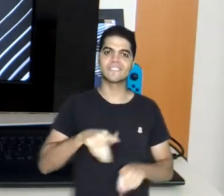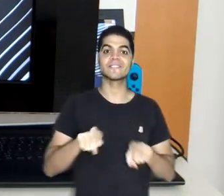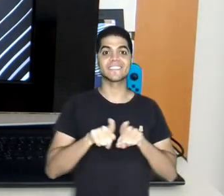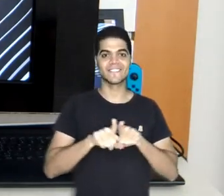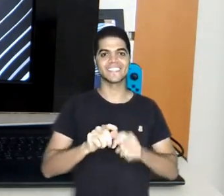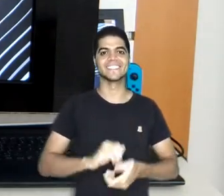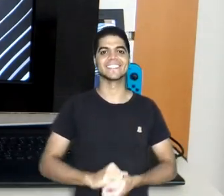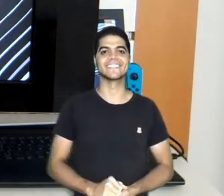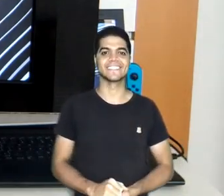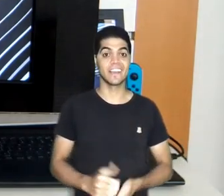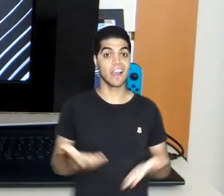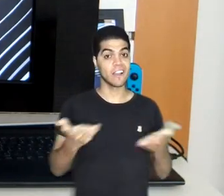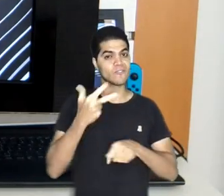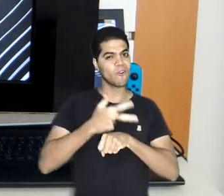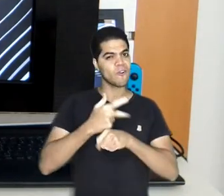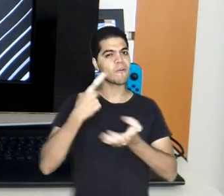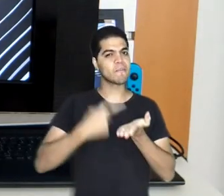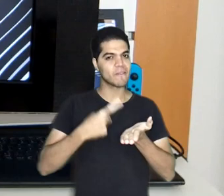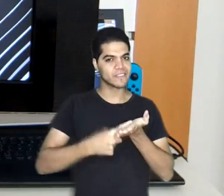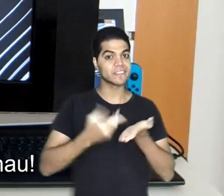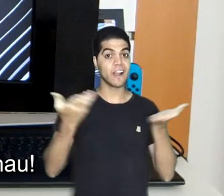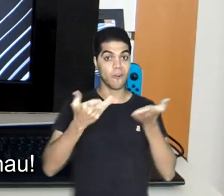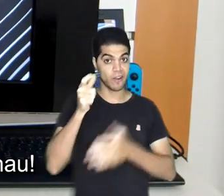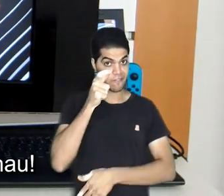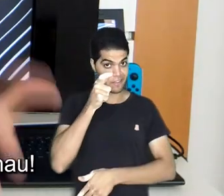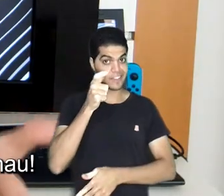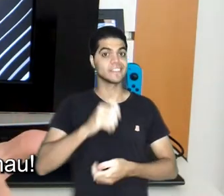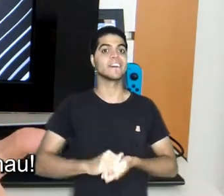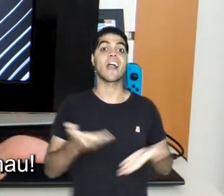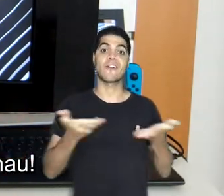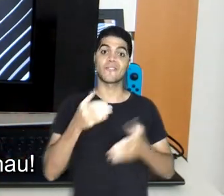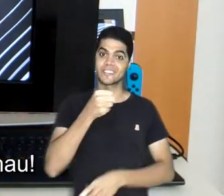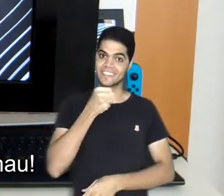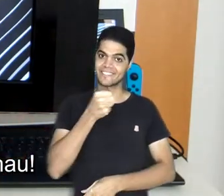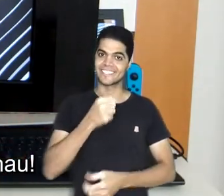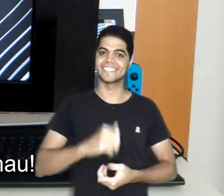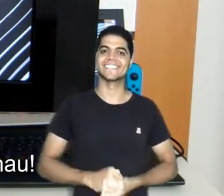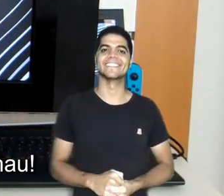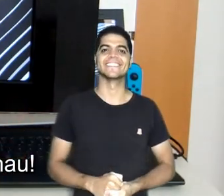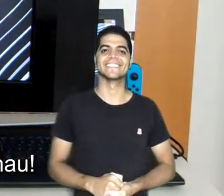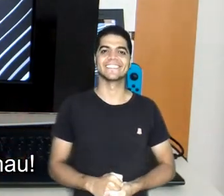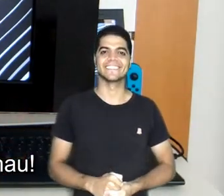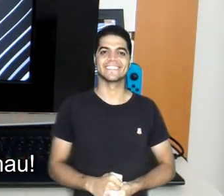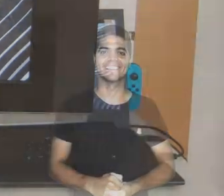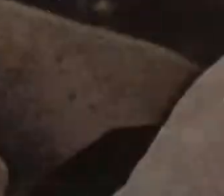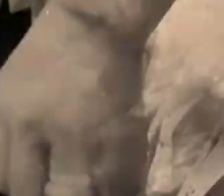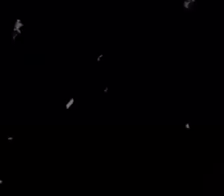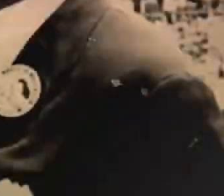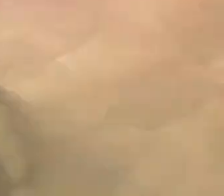sobre o Bicentenário da Independência. Vejo vocês no próximo vídeo, por enquanto fiquem com a entrevista maravilhosa do professor João Paulo Pimenta. Tchau,